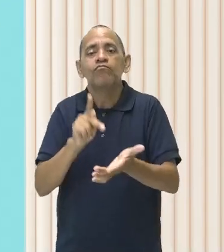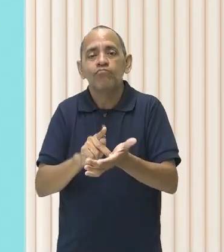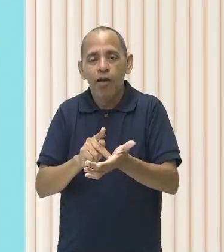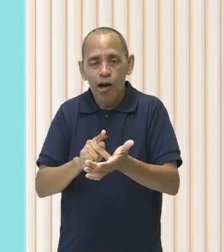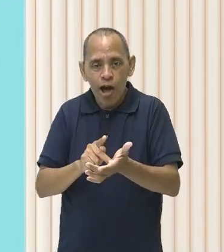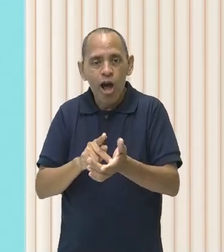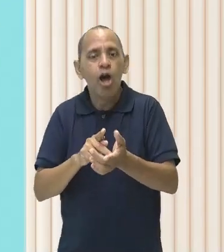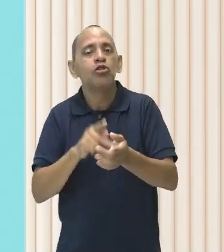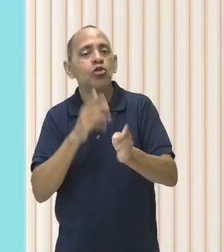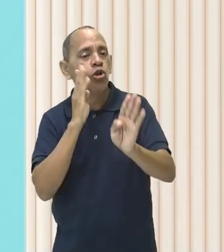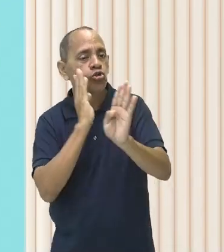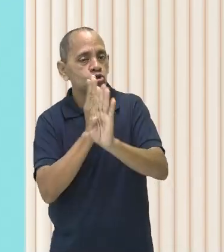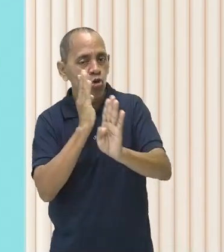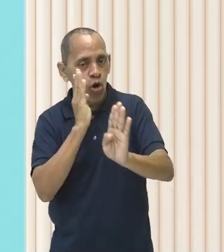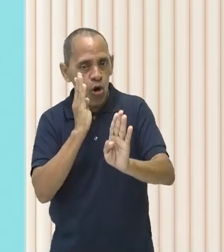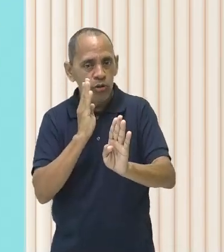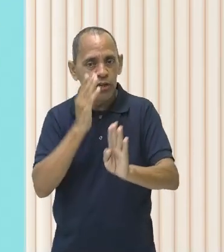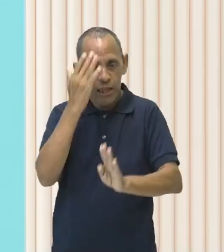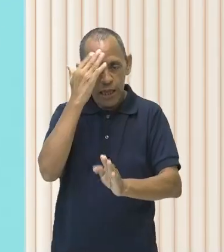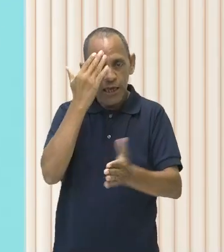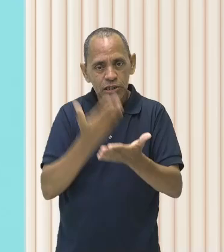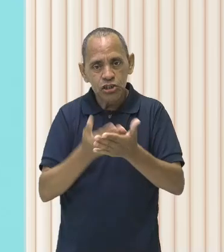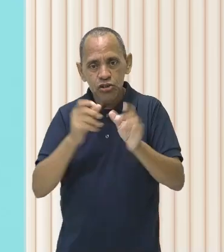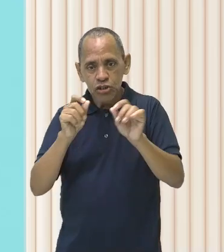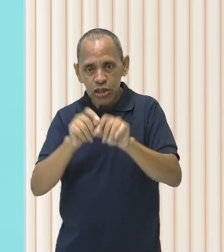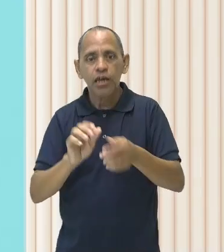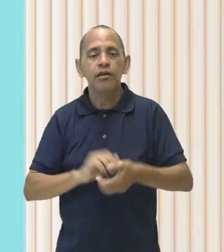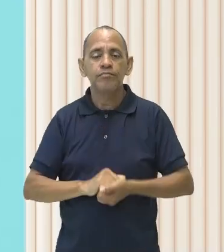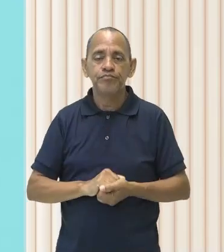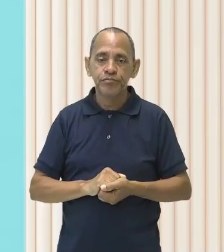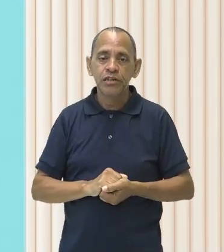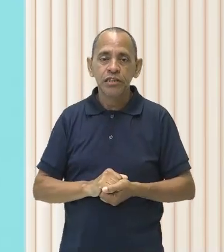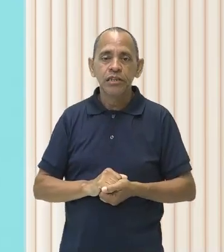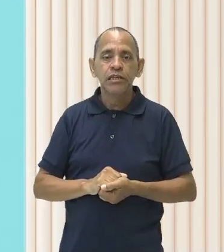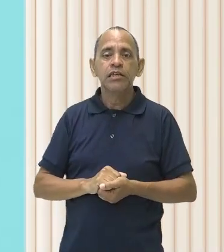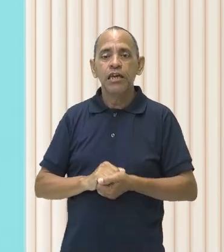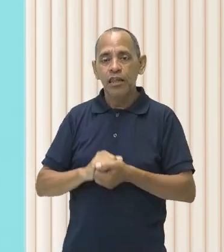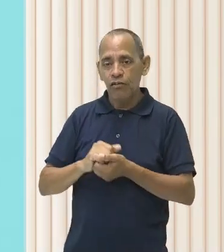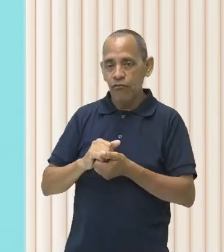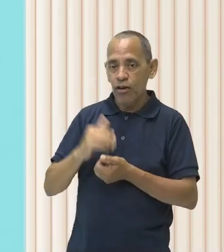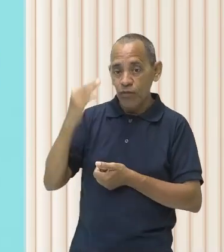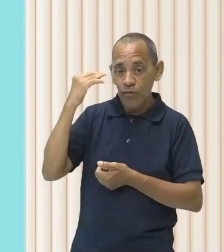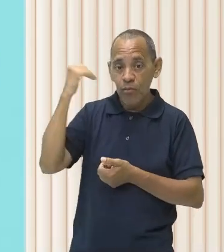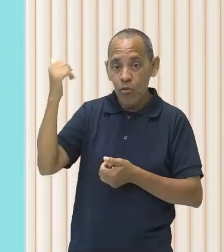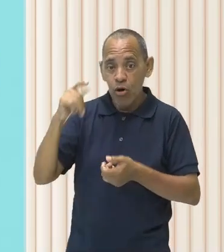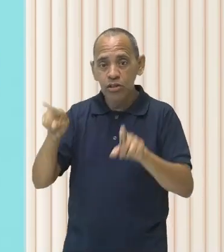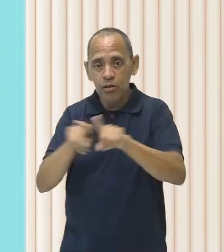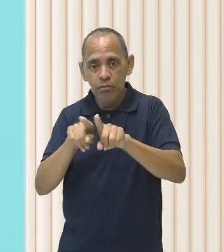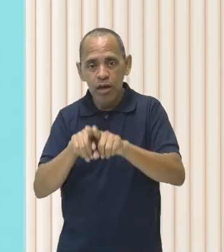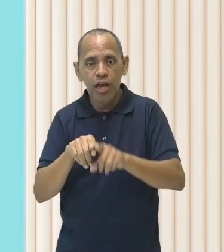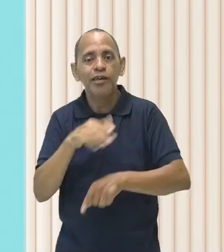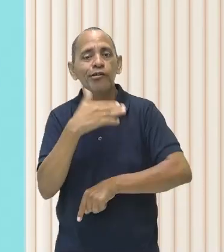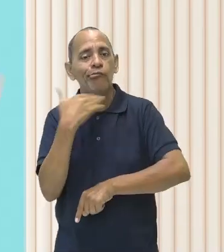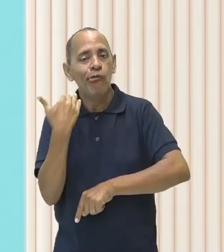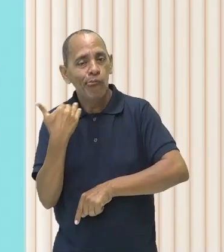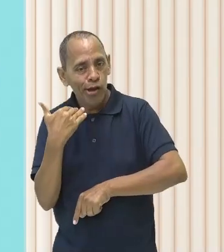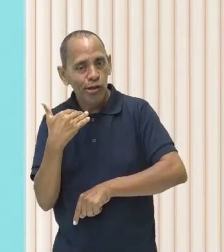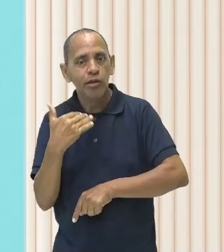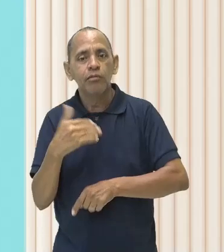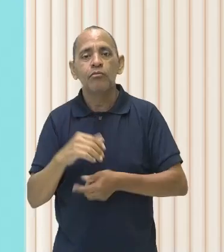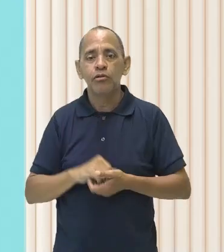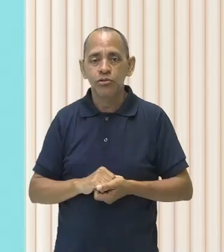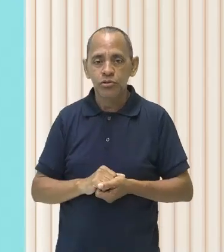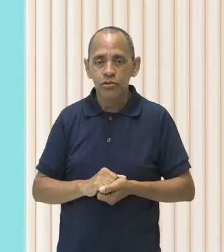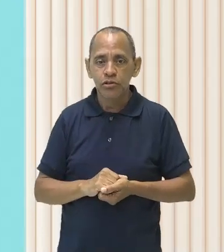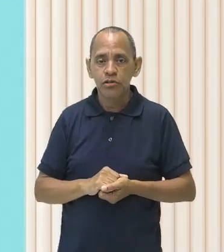descoberta dela, que ela acha que vai brilhar, é o momento da morte, que é o momento da hora da estrela dela. Por isso que é esse nome, né? Hora da estrela, o